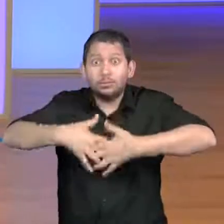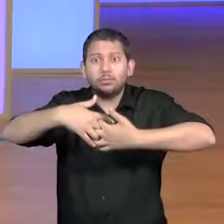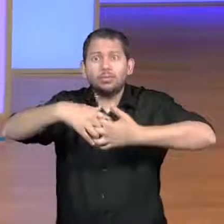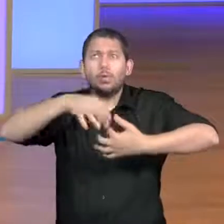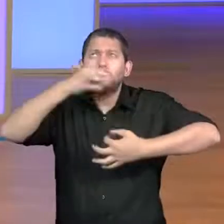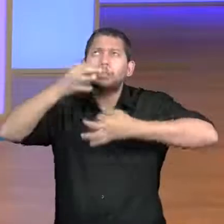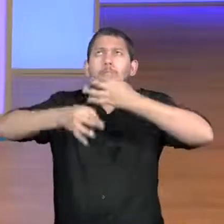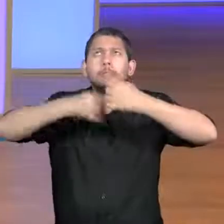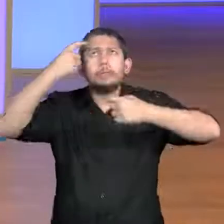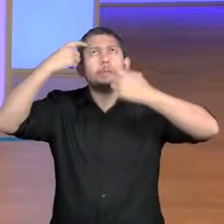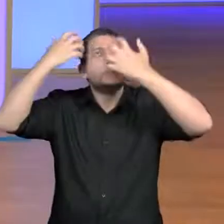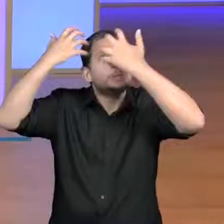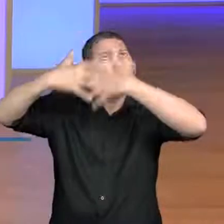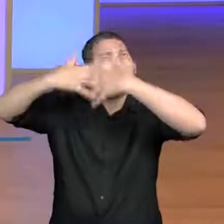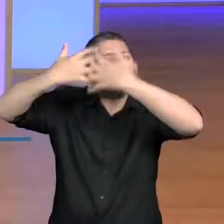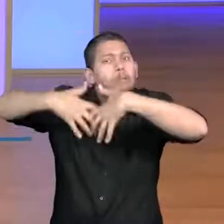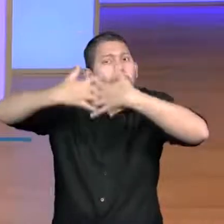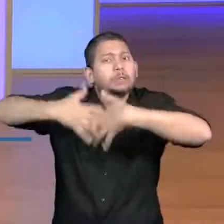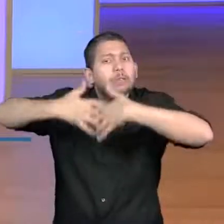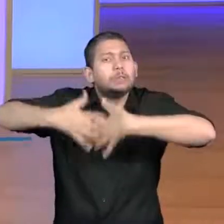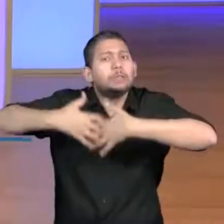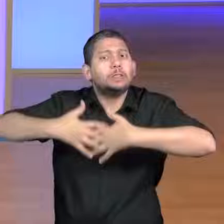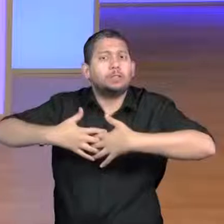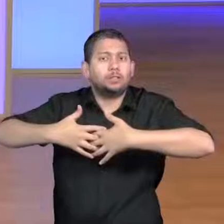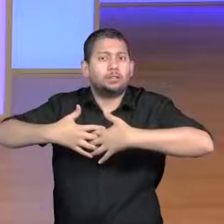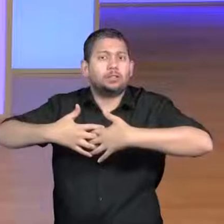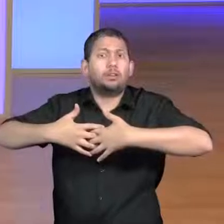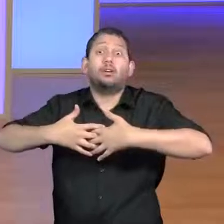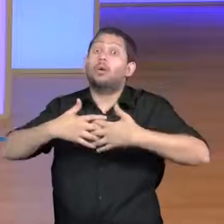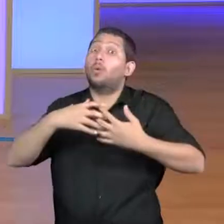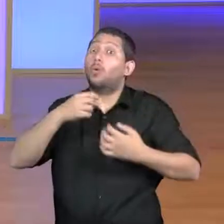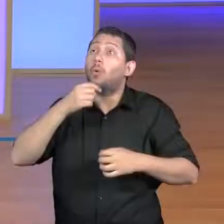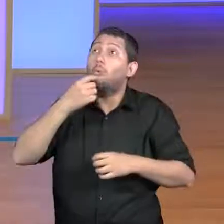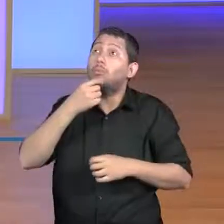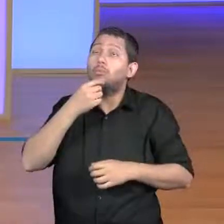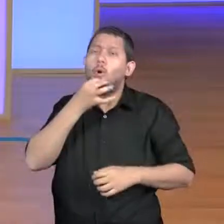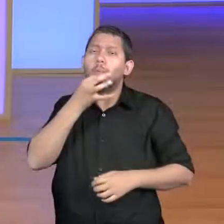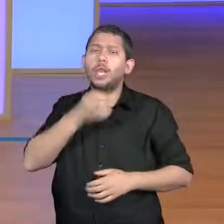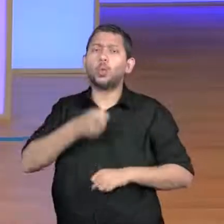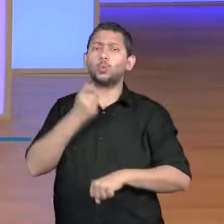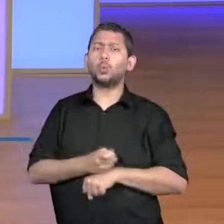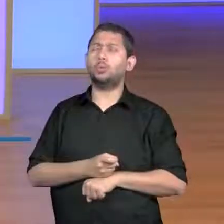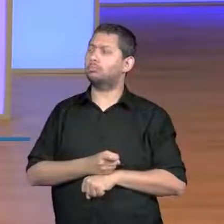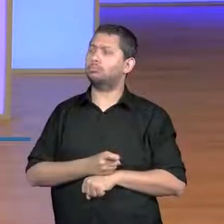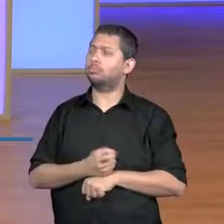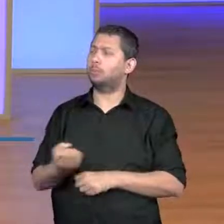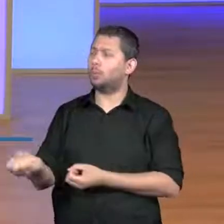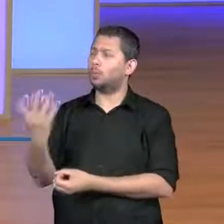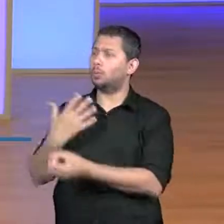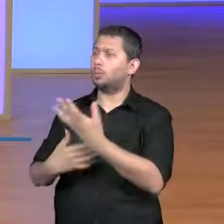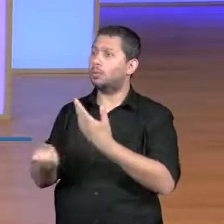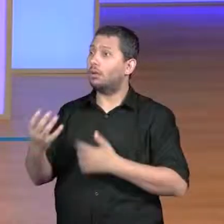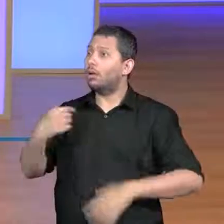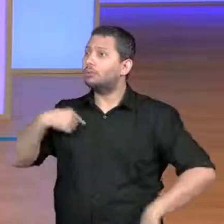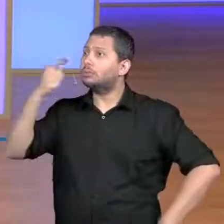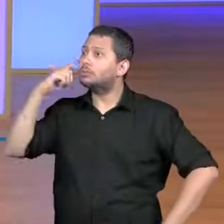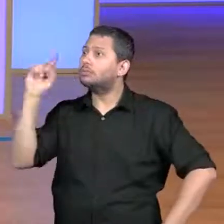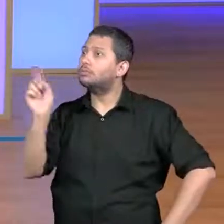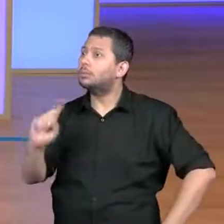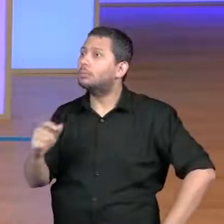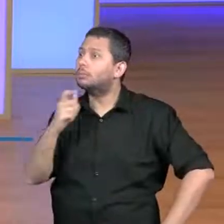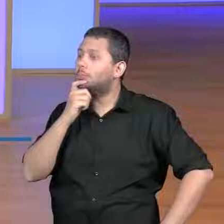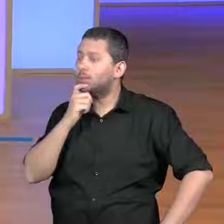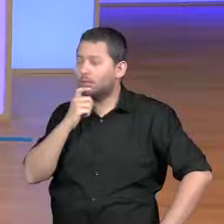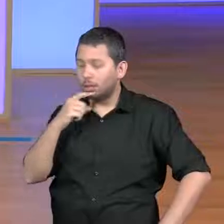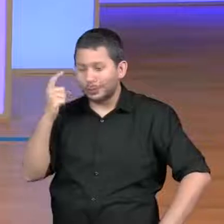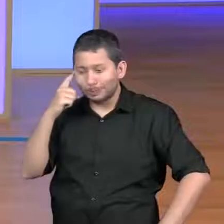muito importante a nossa opinião, ou ela ser alterada quando vem informações que complementam o nosso